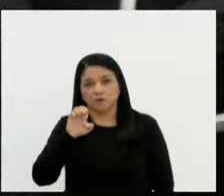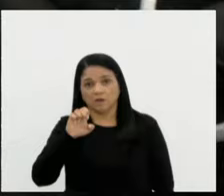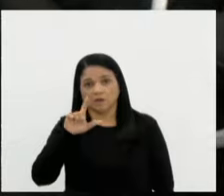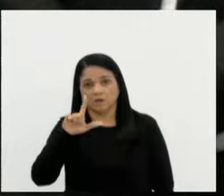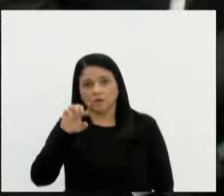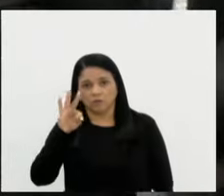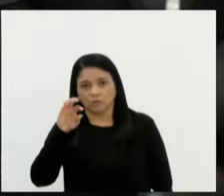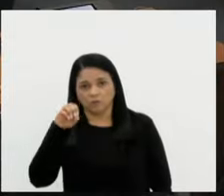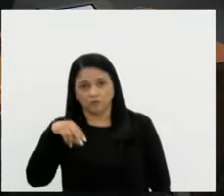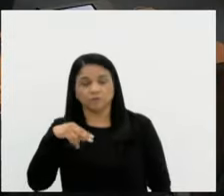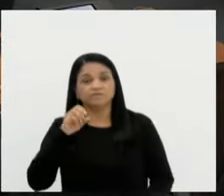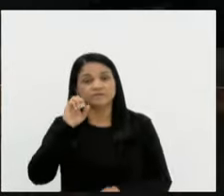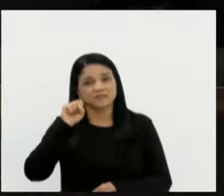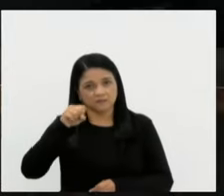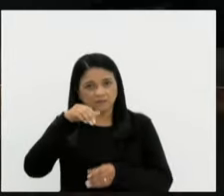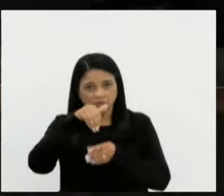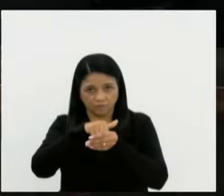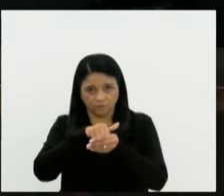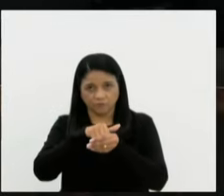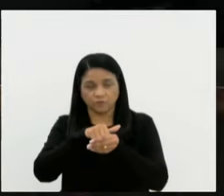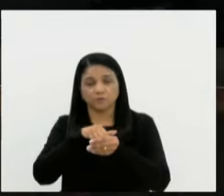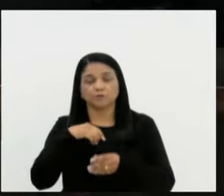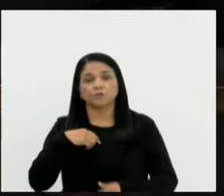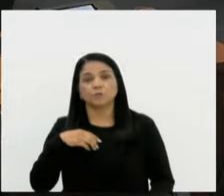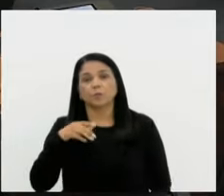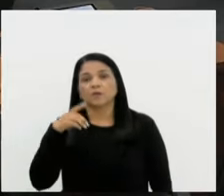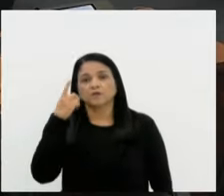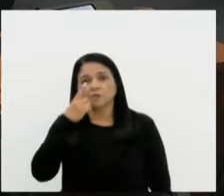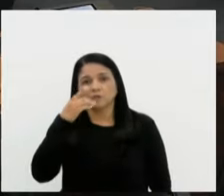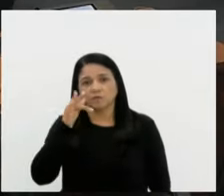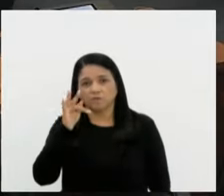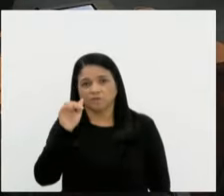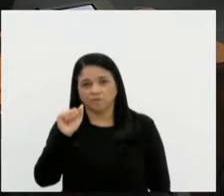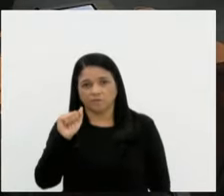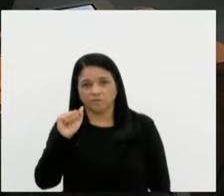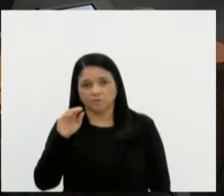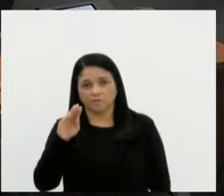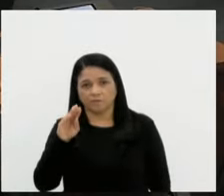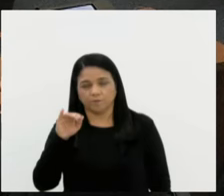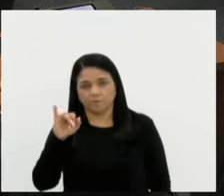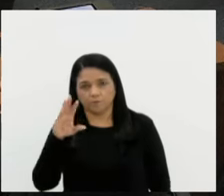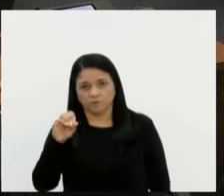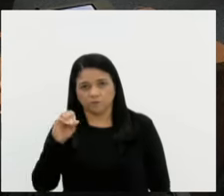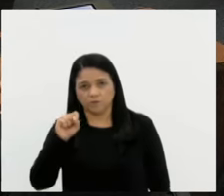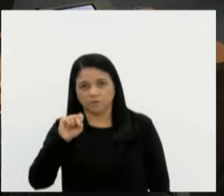Voto sim. Deputado Fábio Silva. Presidente.